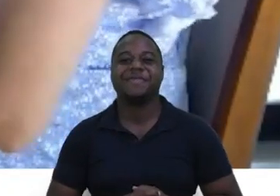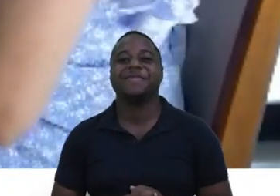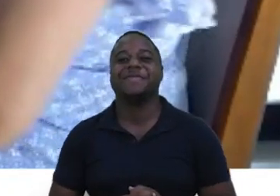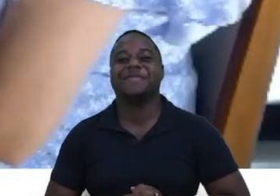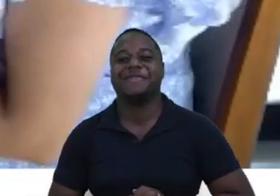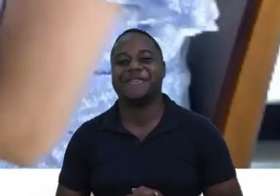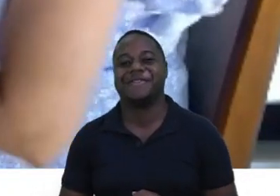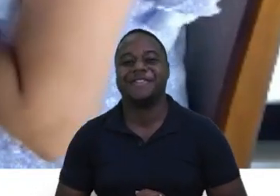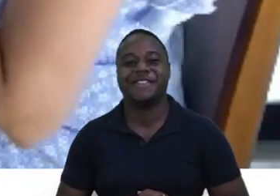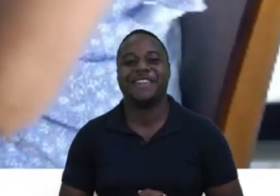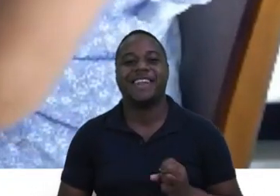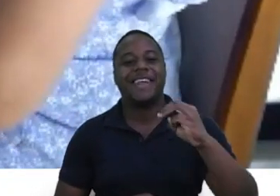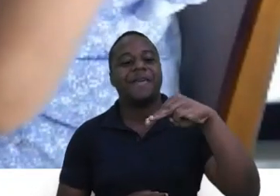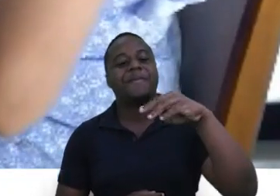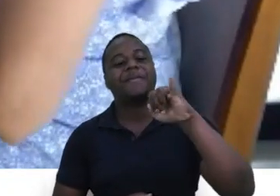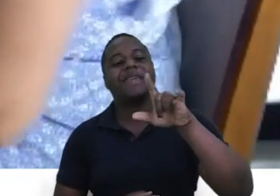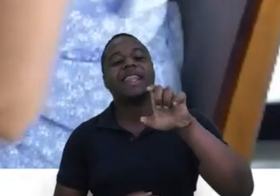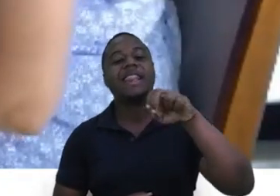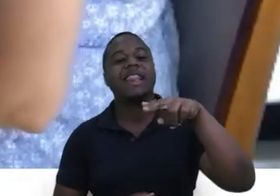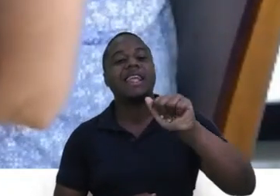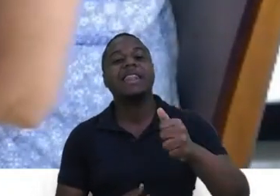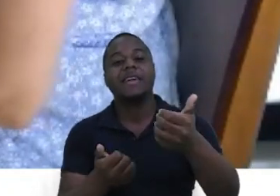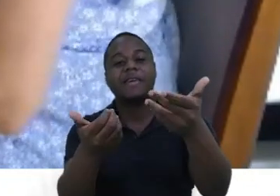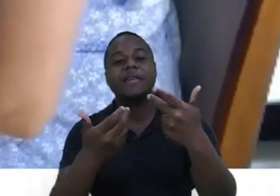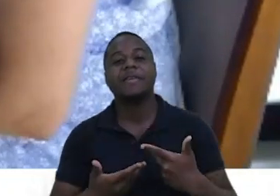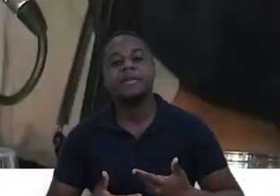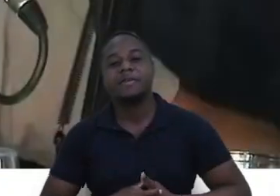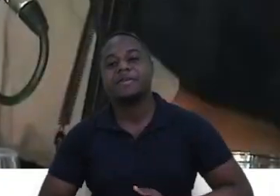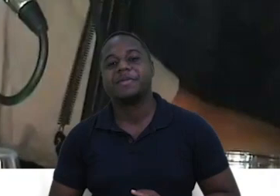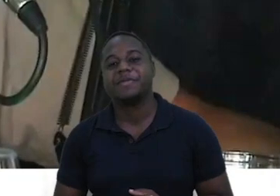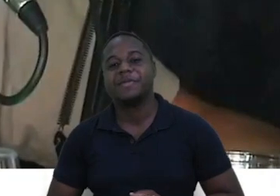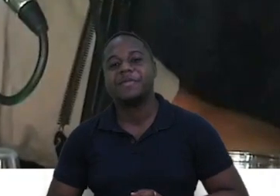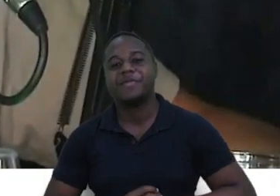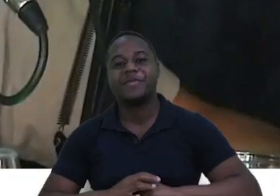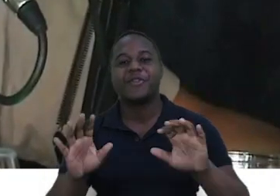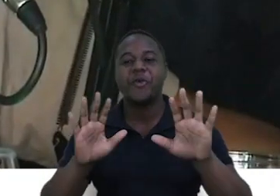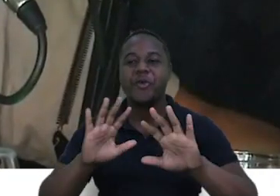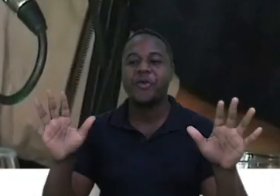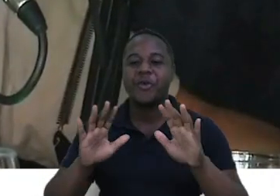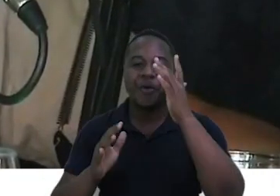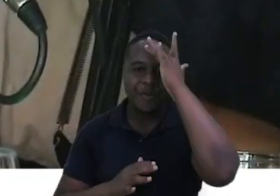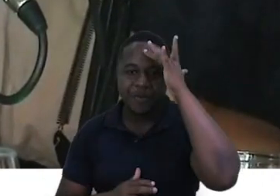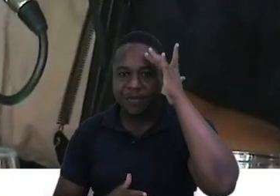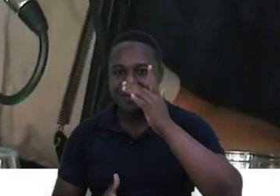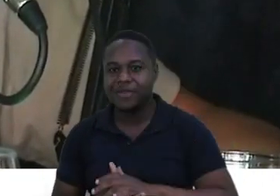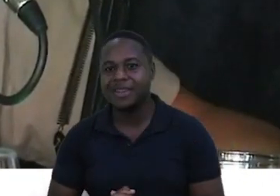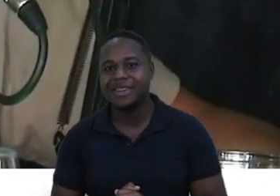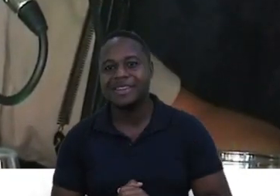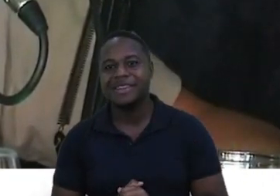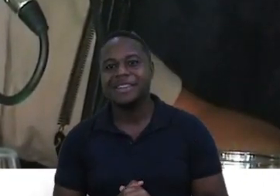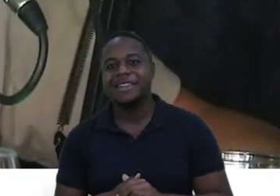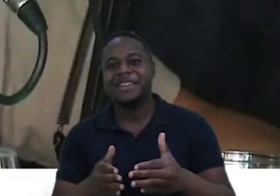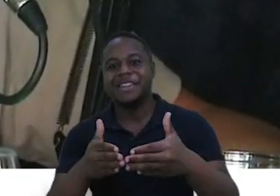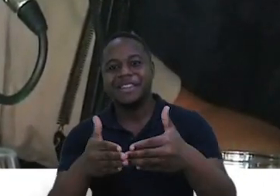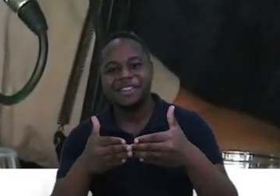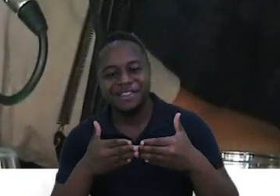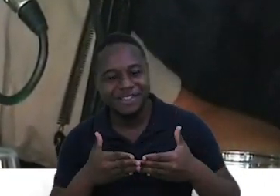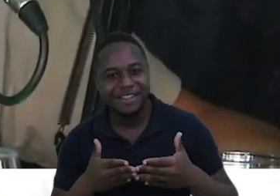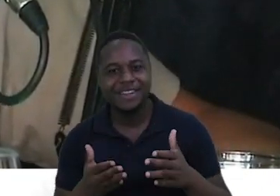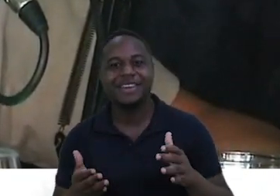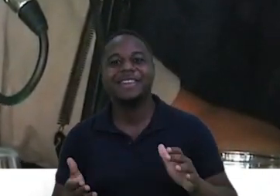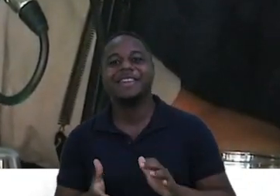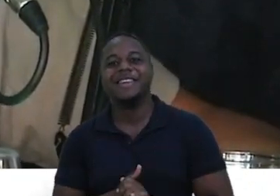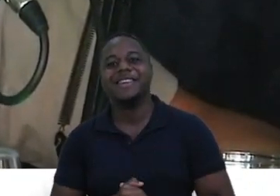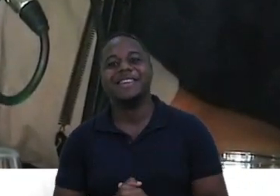Milena, tá, conte um pouco de sua história. E aí, meu povo? Beleza. Com licença para falar aqui com vocês. Chega